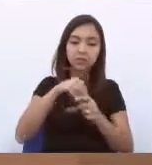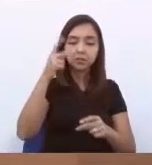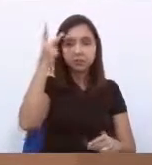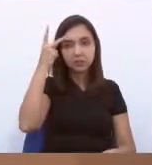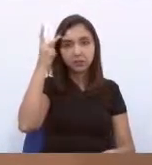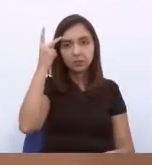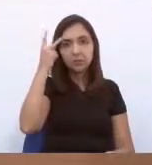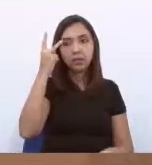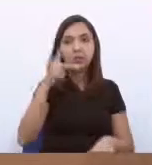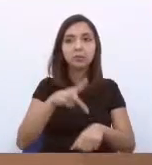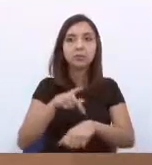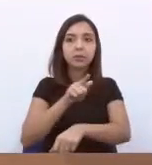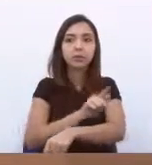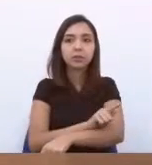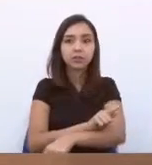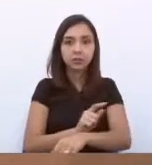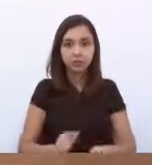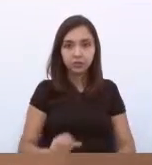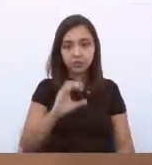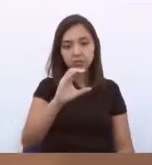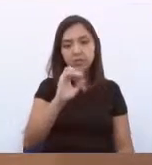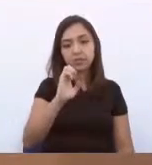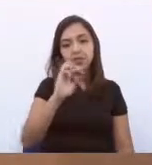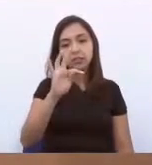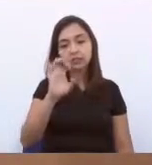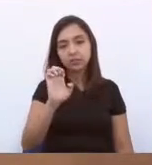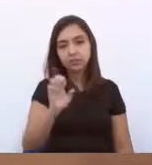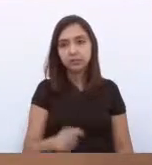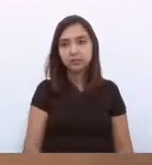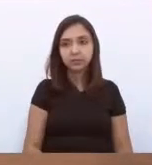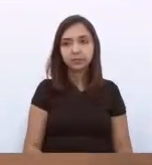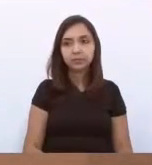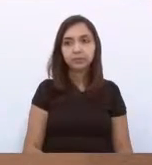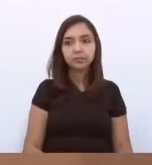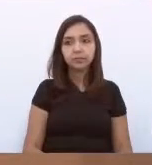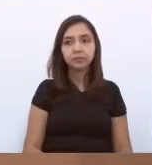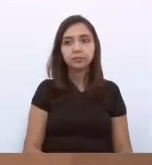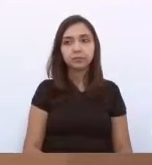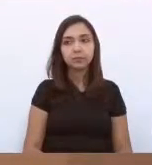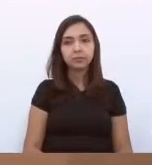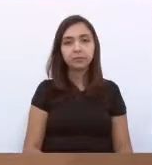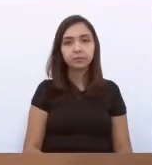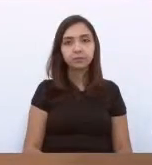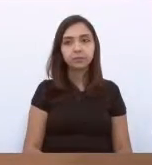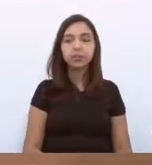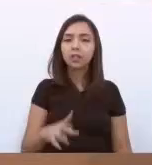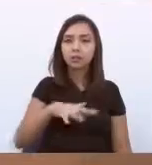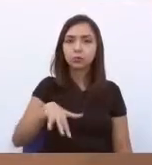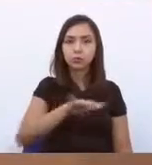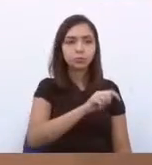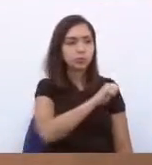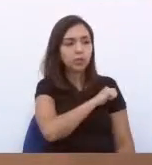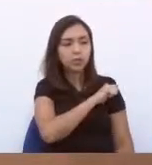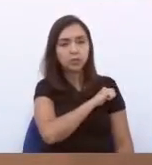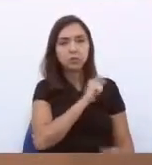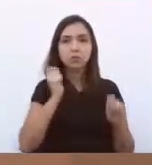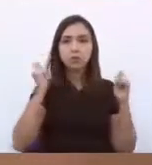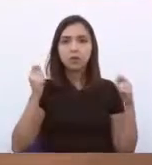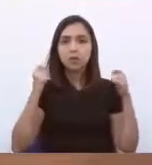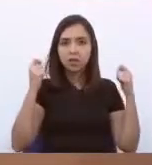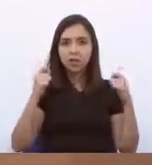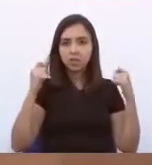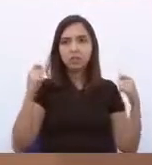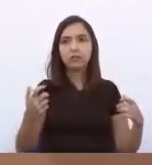a pedagogia do cacete, a pedagogia de baixar o pau, os alunos reivindicando